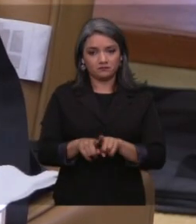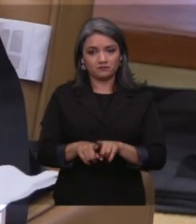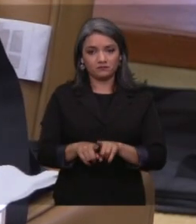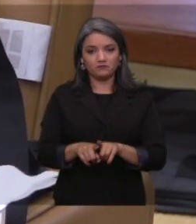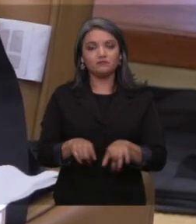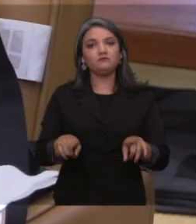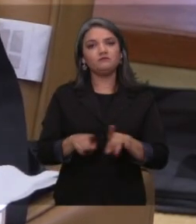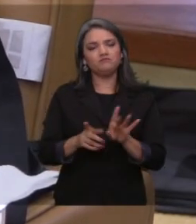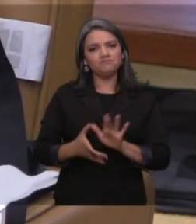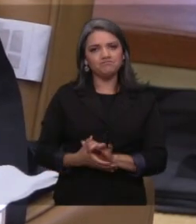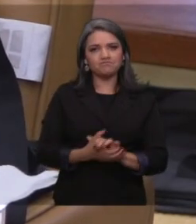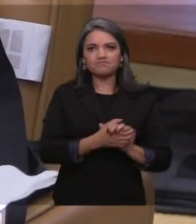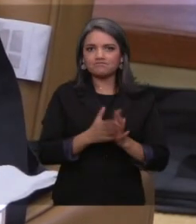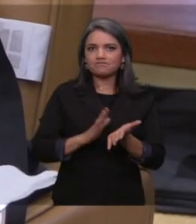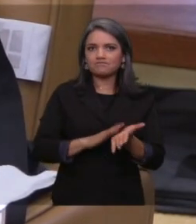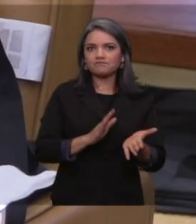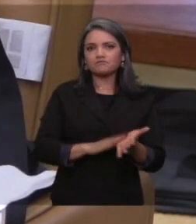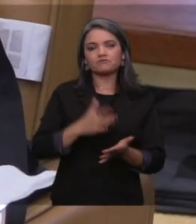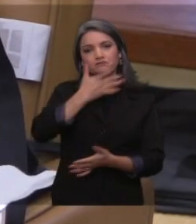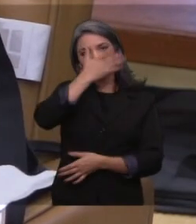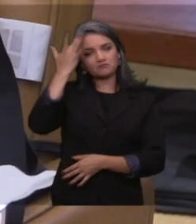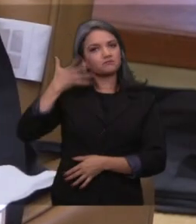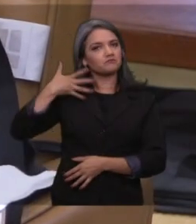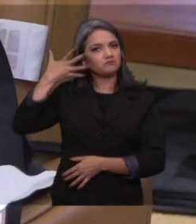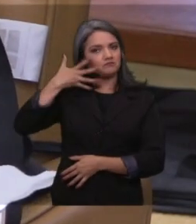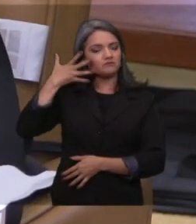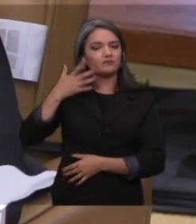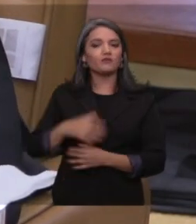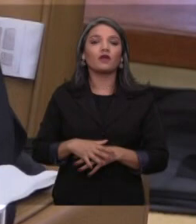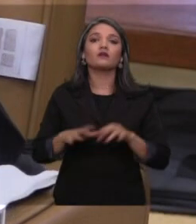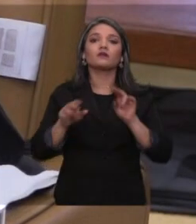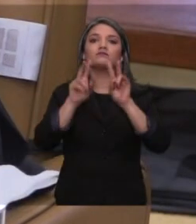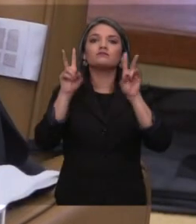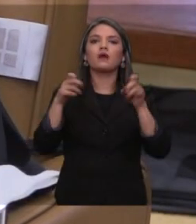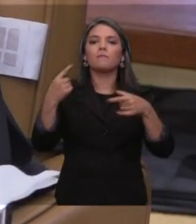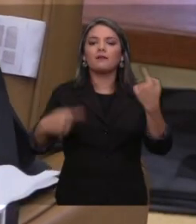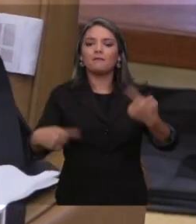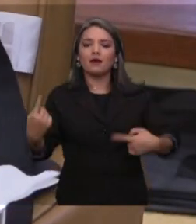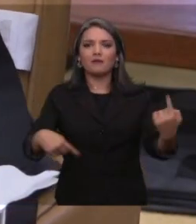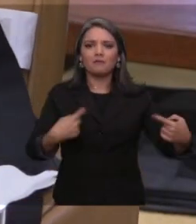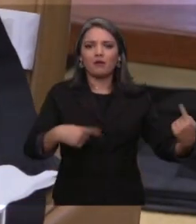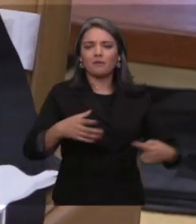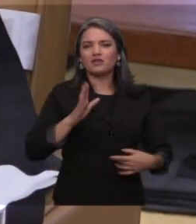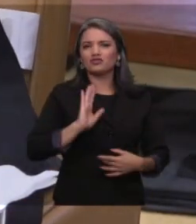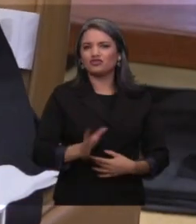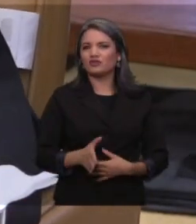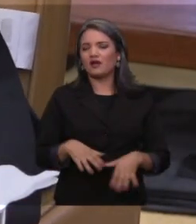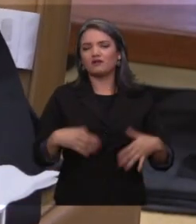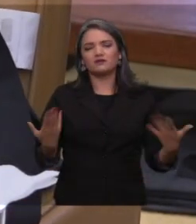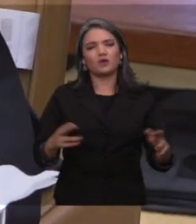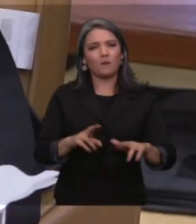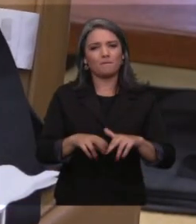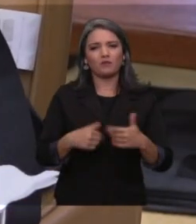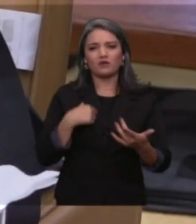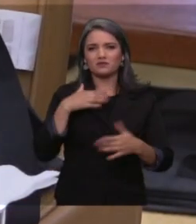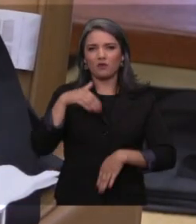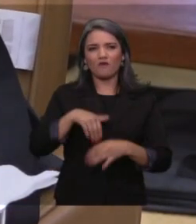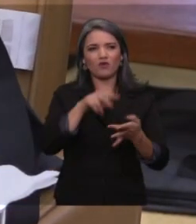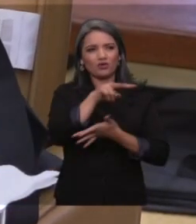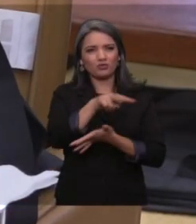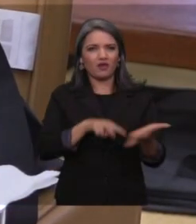sustentações orais. A matéria vem amadurecendo nesses debates, portanto, não farei a leitura do voto, vou